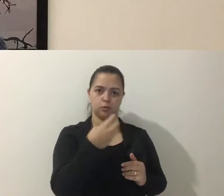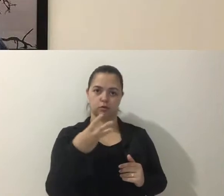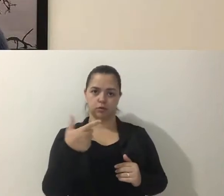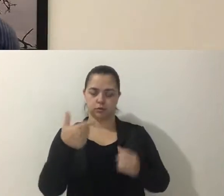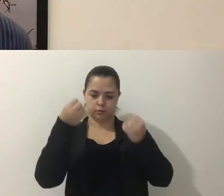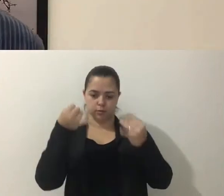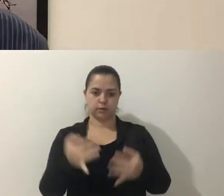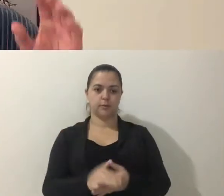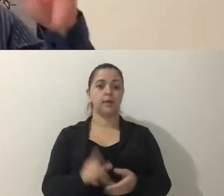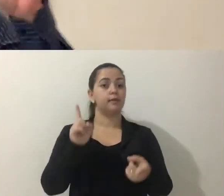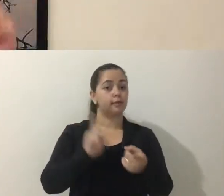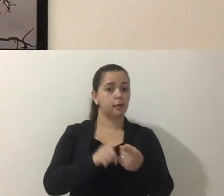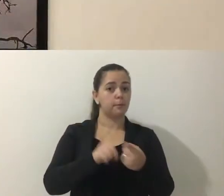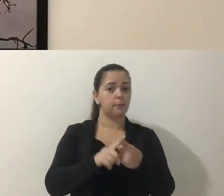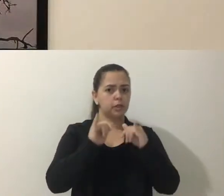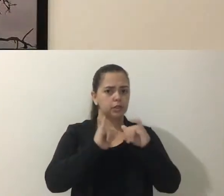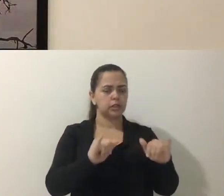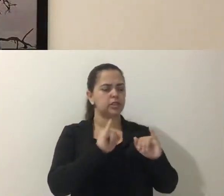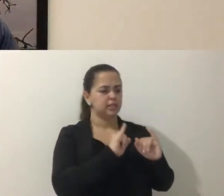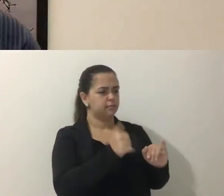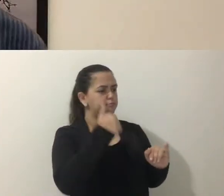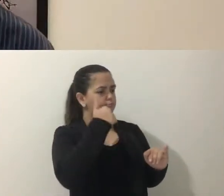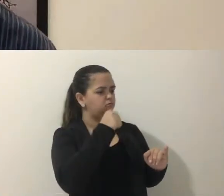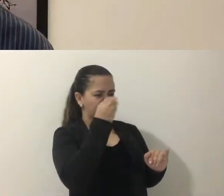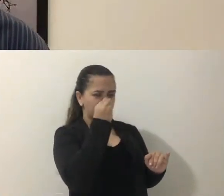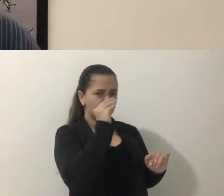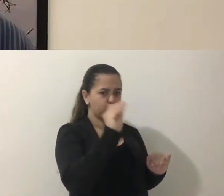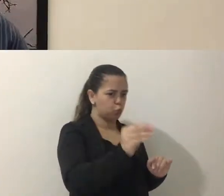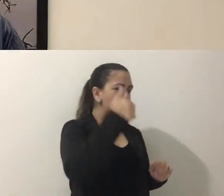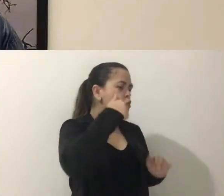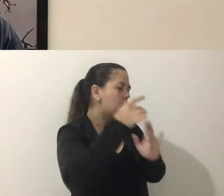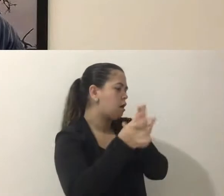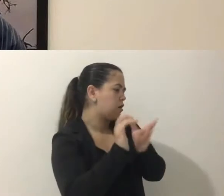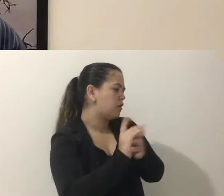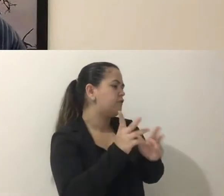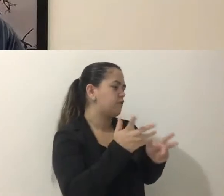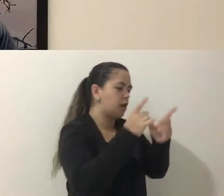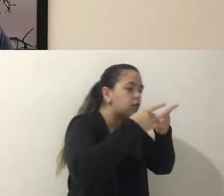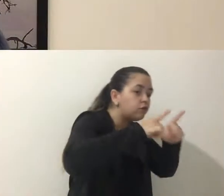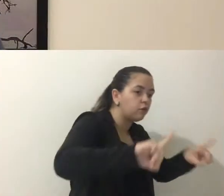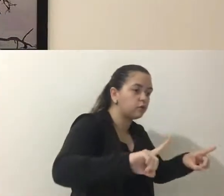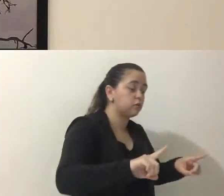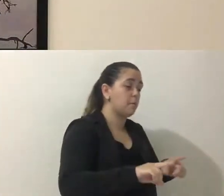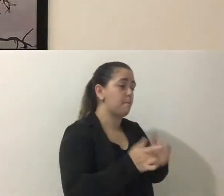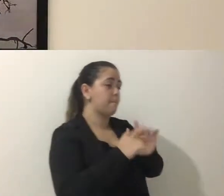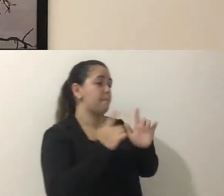32 diz o seguinte: também foi dito, aquele que repudiar a sua mulher deve dar-lhe carta de divórcio. Eu, porém, lhes digo, quem repudiar a